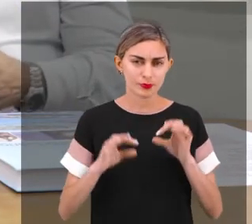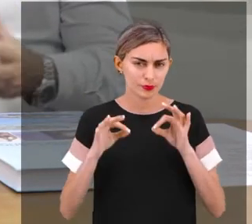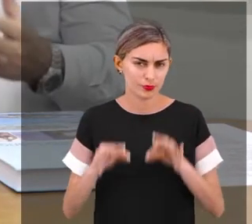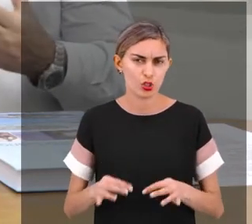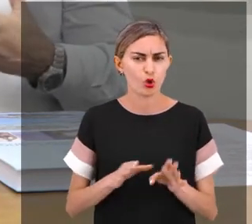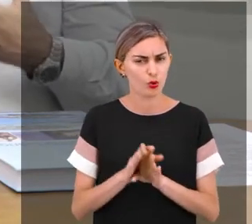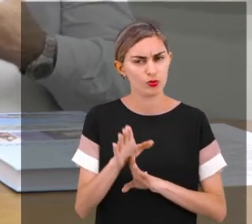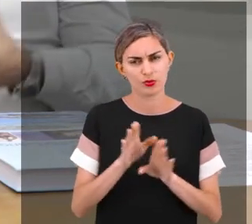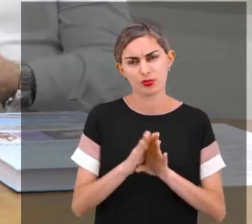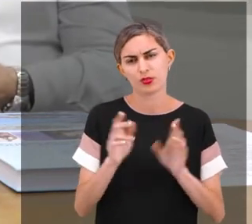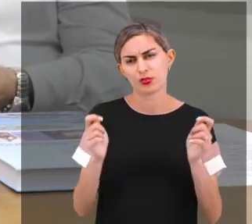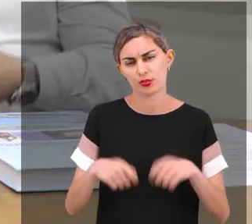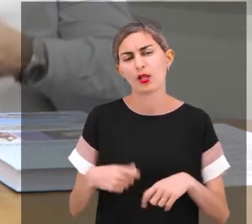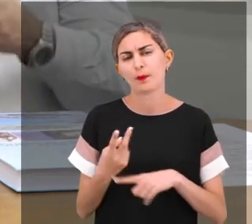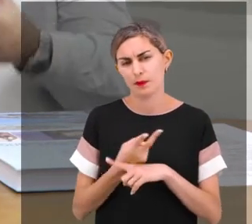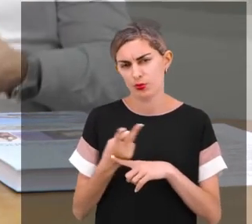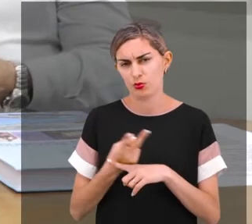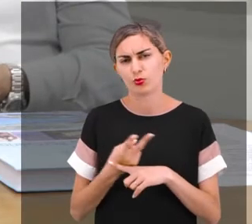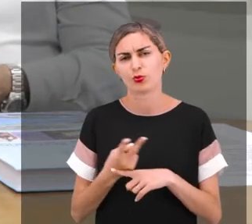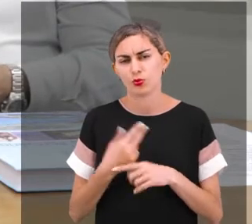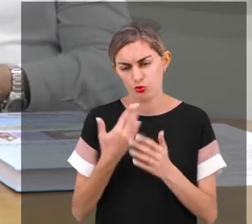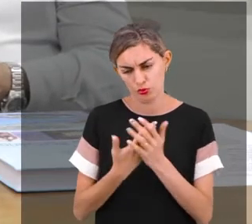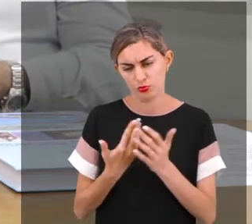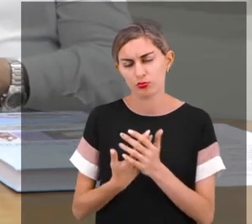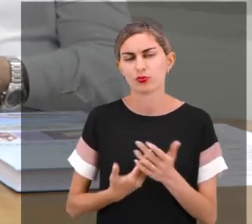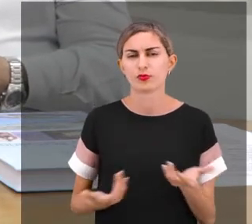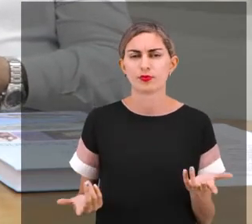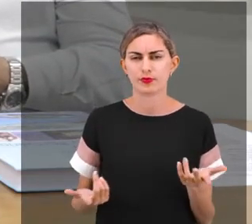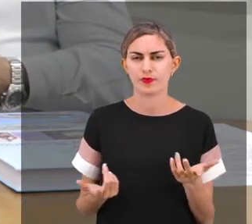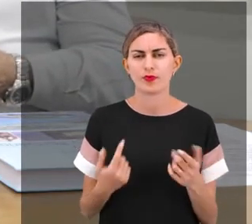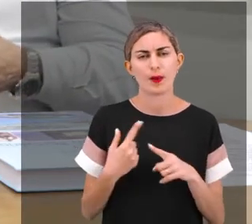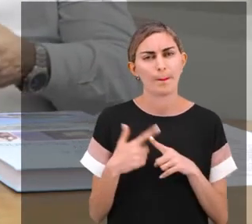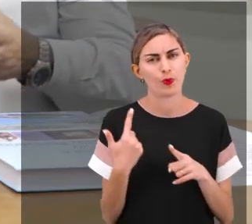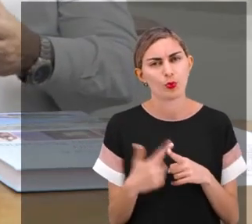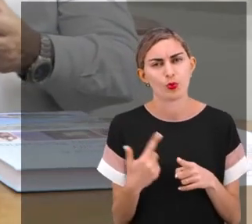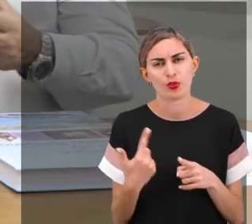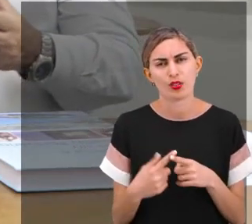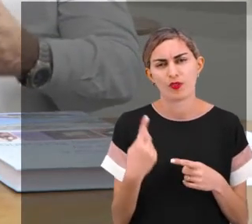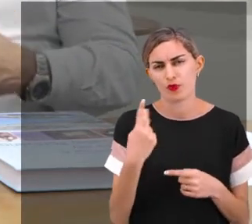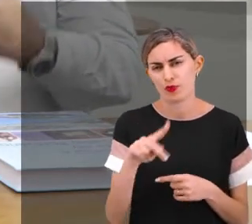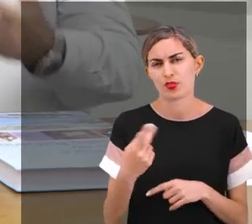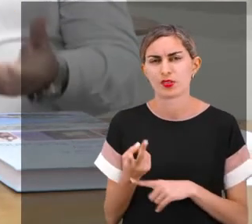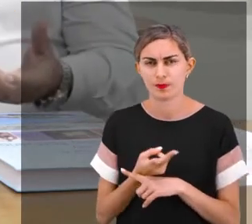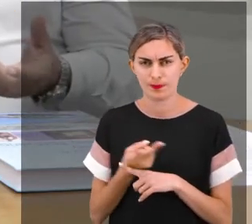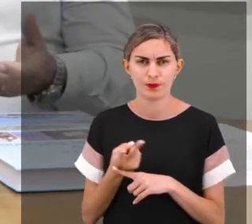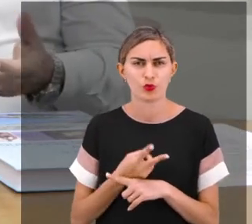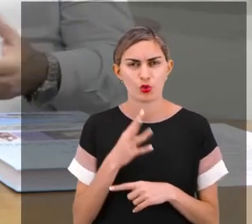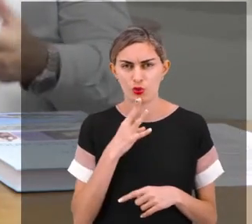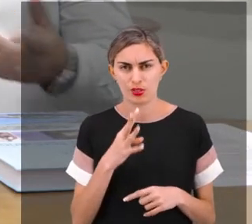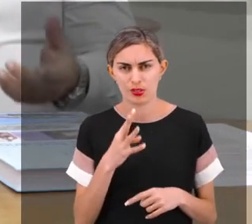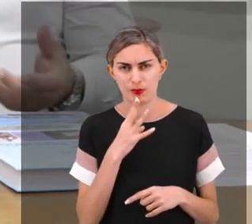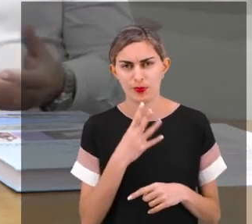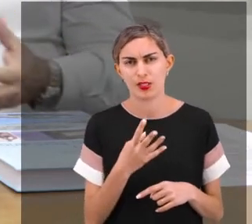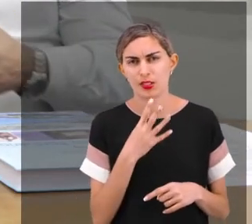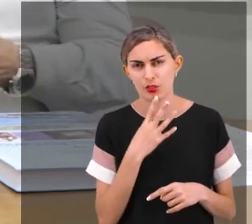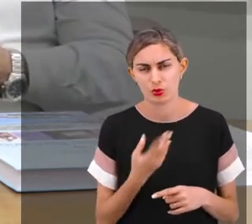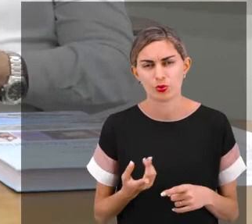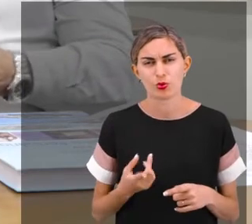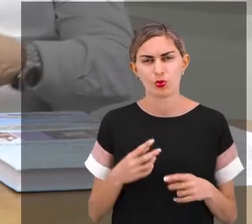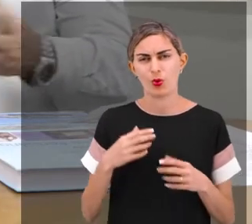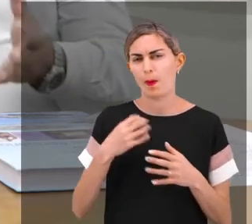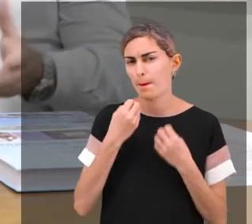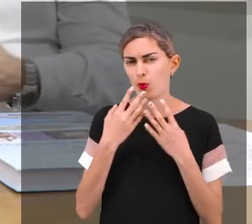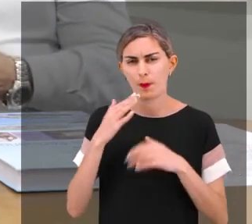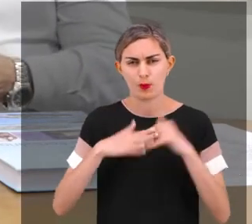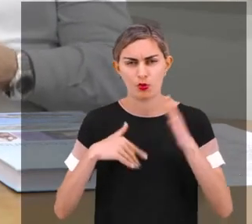tá certo? E o conselho que a gente dá é que busque esse conhecimento, porque... Vocês buscando o conhecimento e se